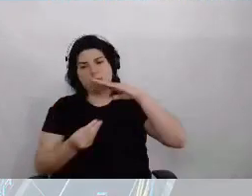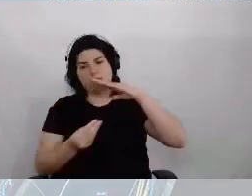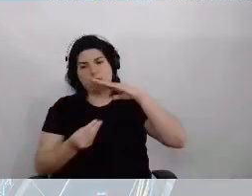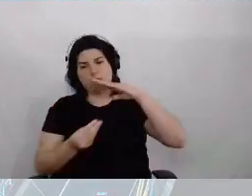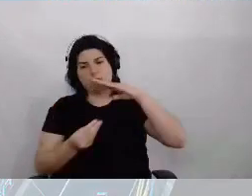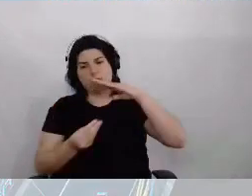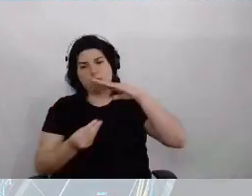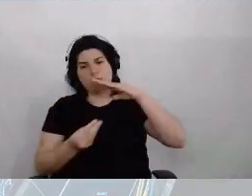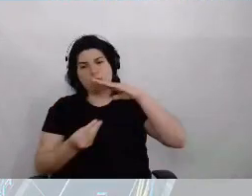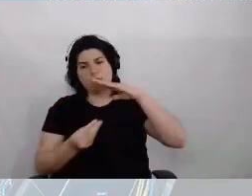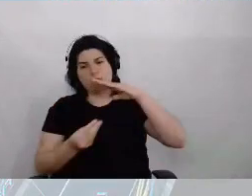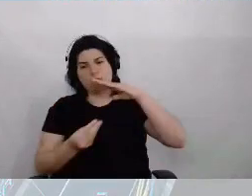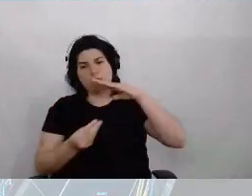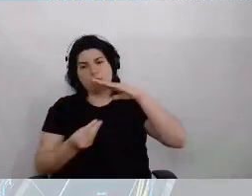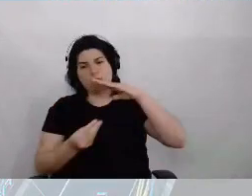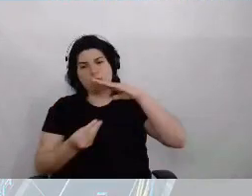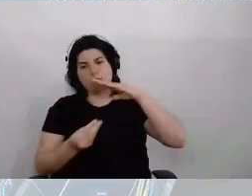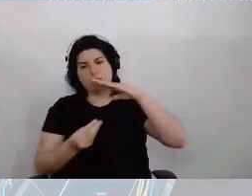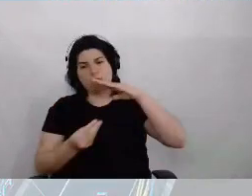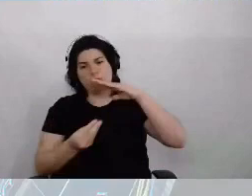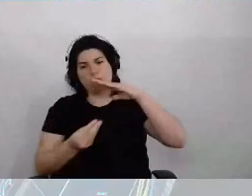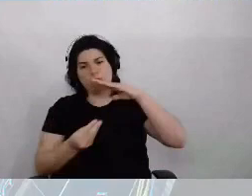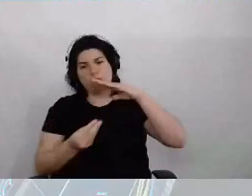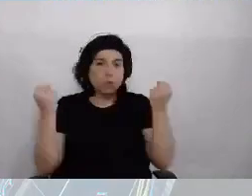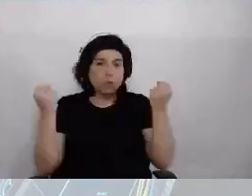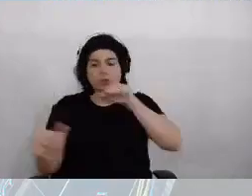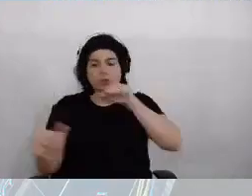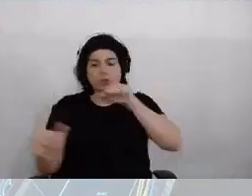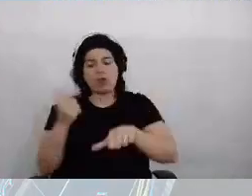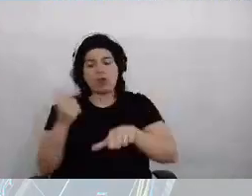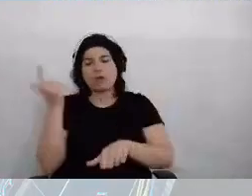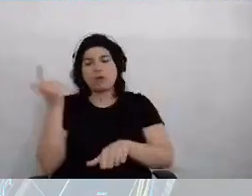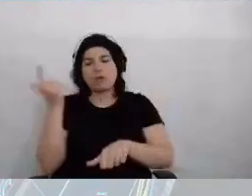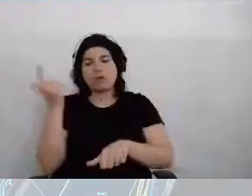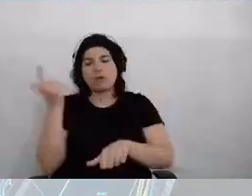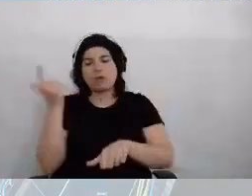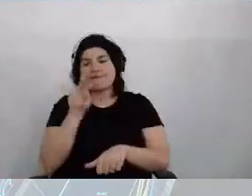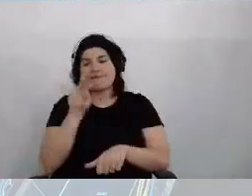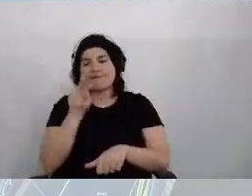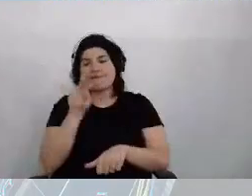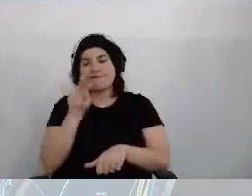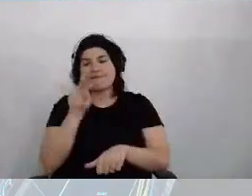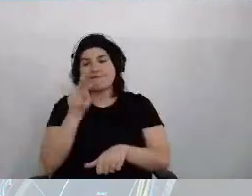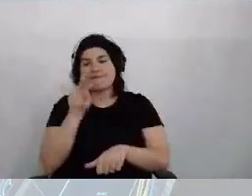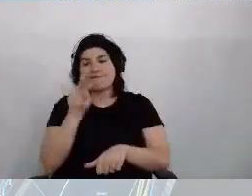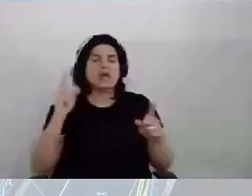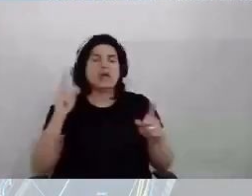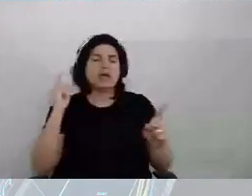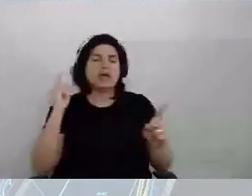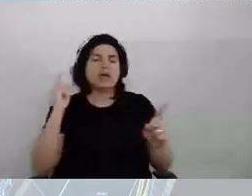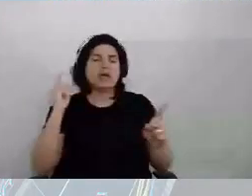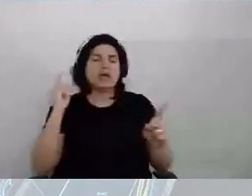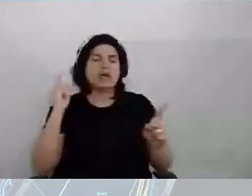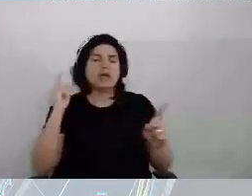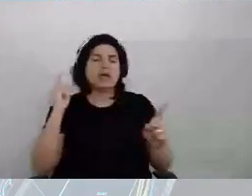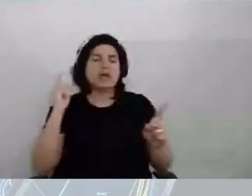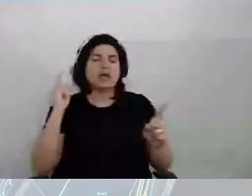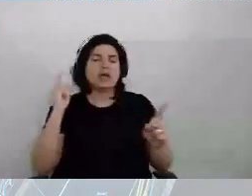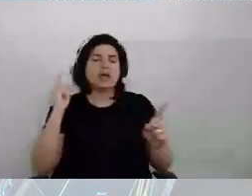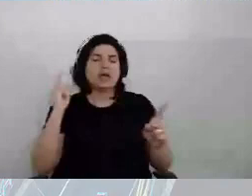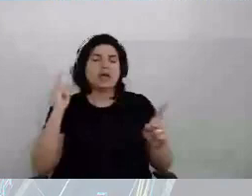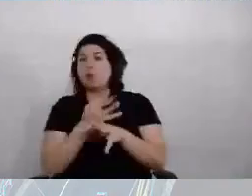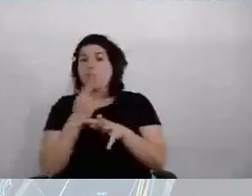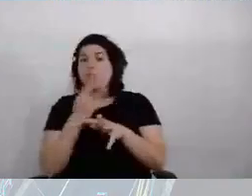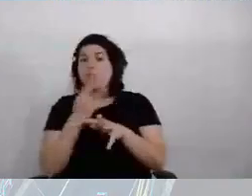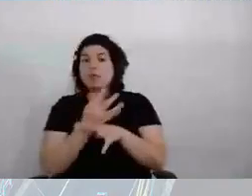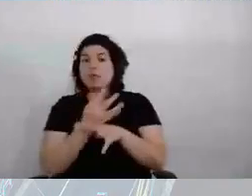que eu comentei, fica mais fácil a gente enxergar até quanto de carga ali que ele suportou dentro do que eu esperava. Porque